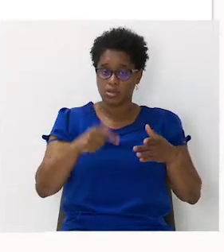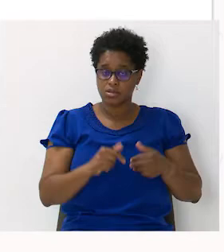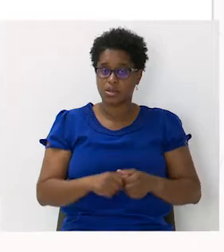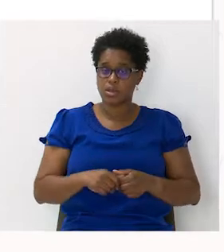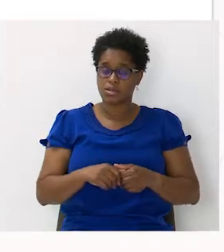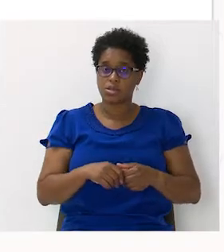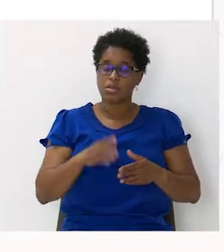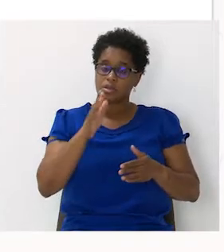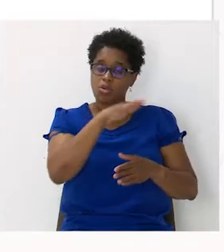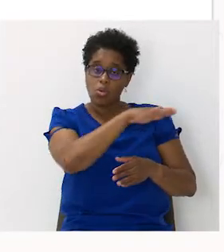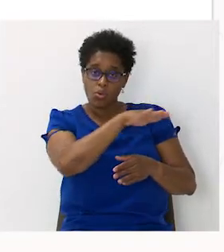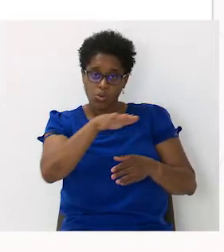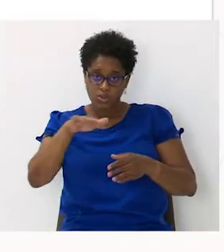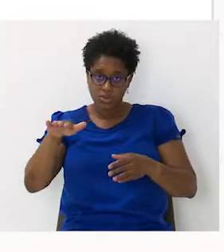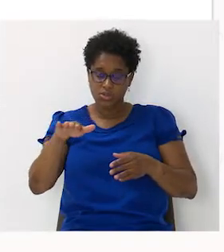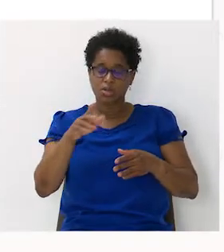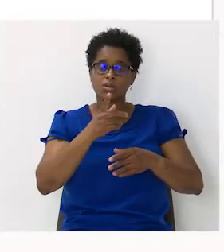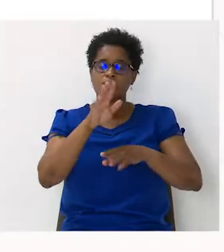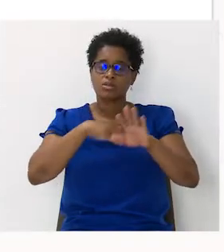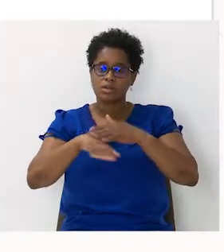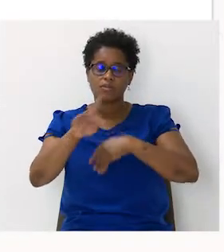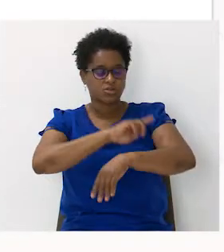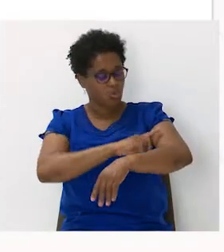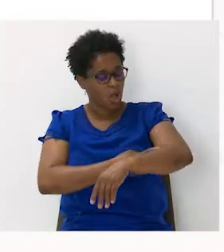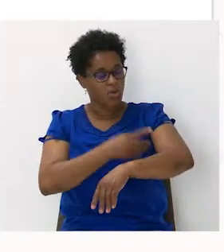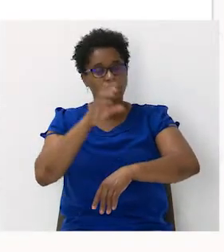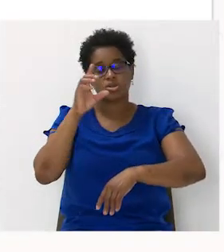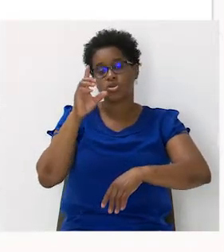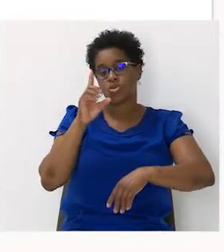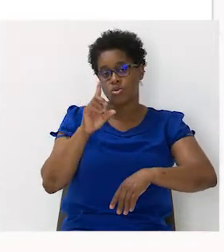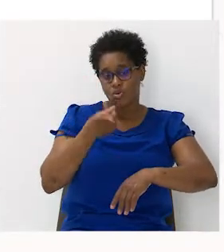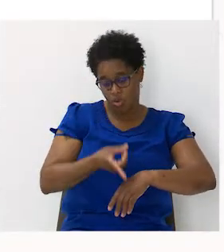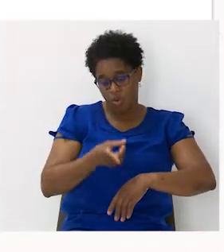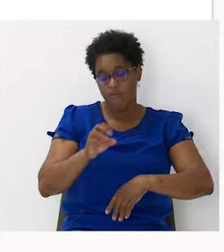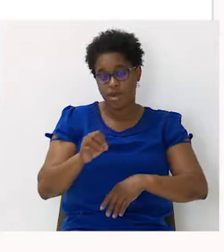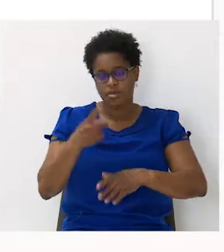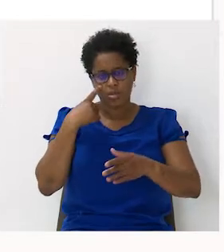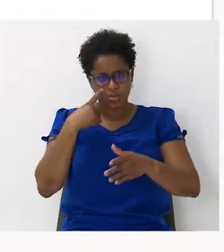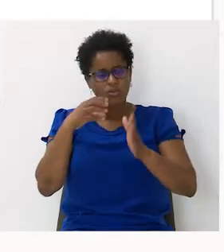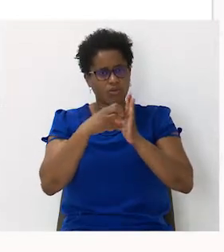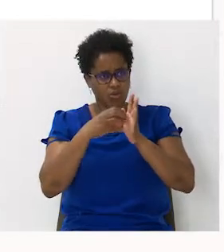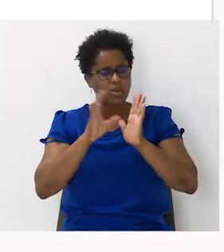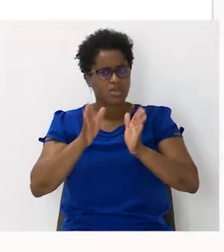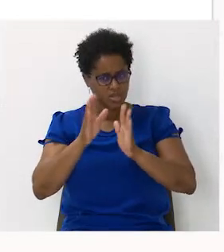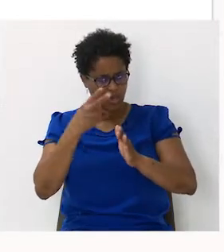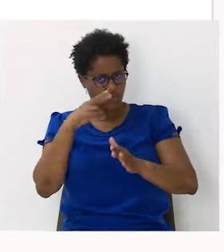direção horizontal. Forma um ângulo de 90 graus, parecido com uma figura que vocês já viram na